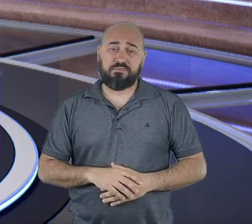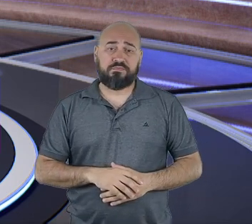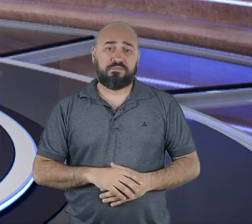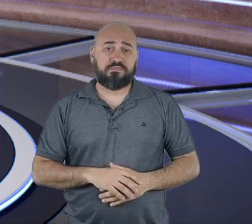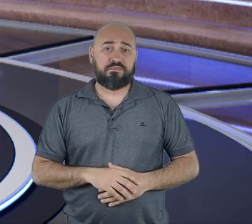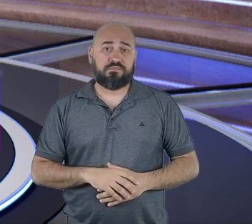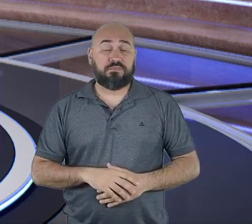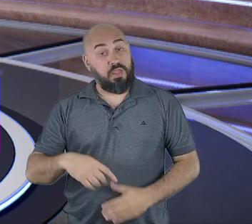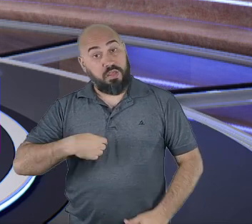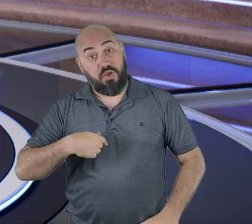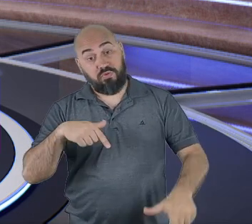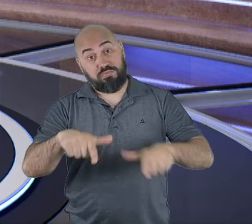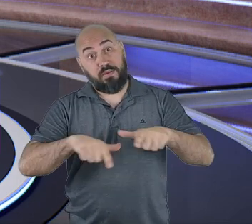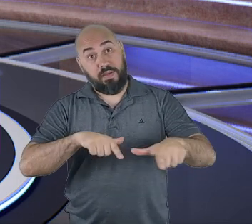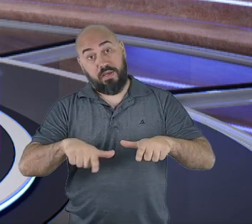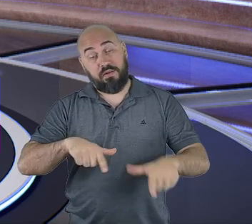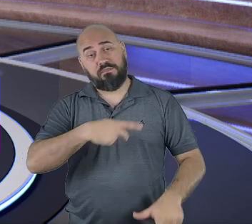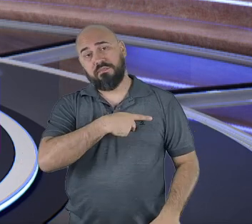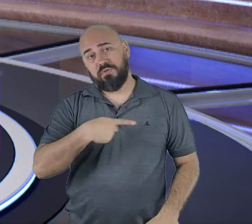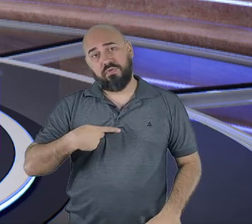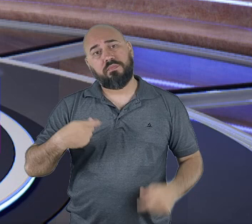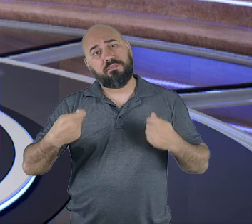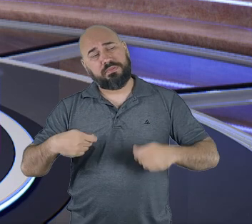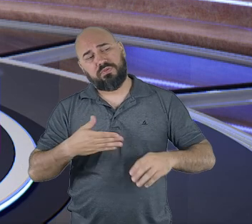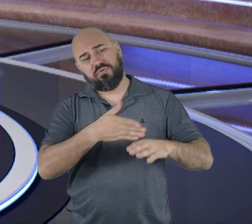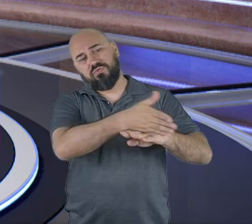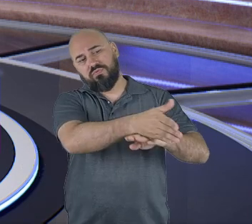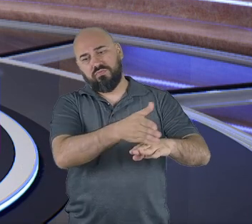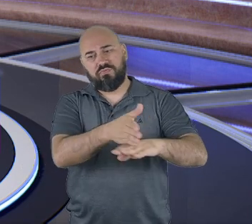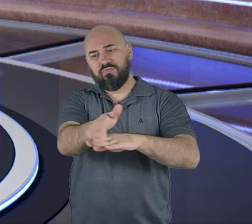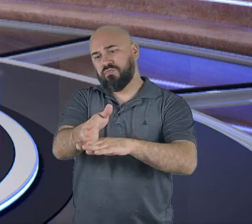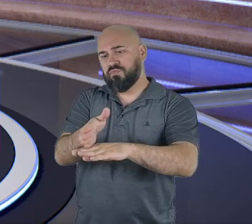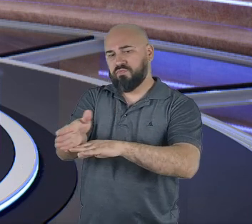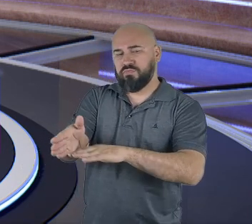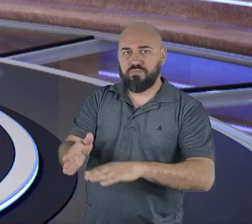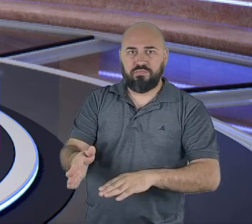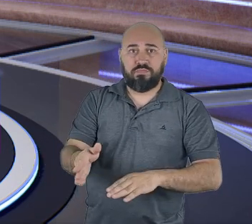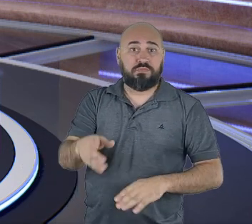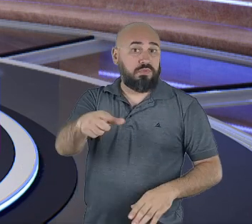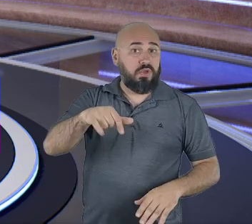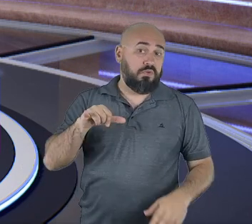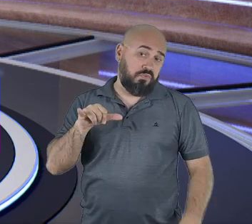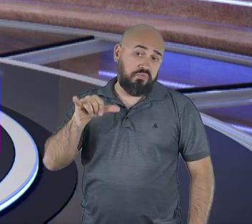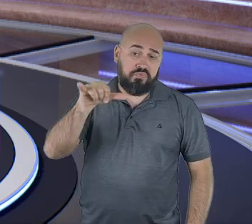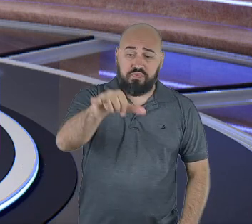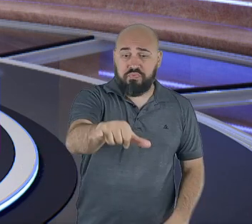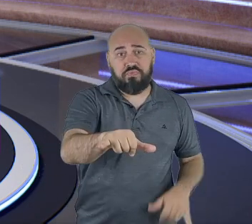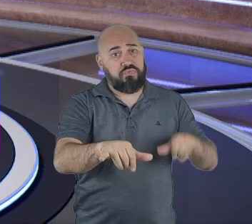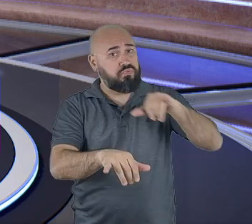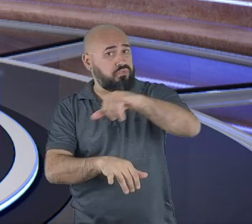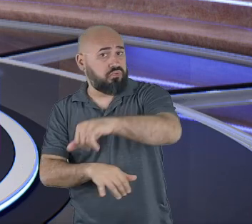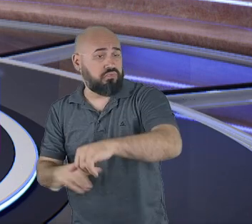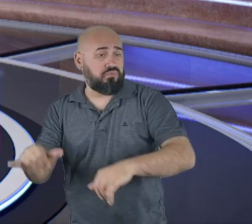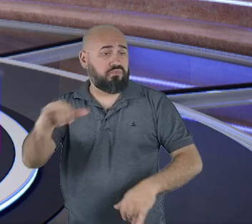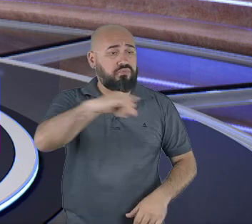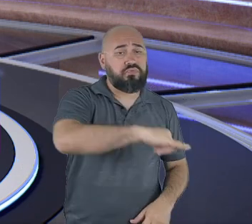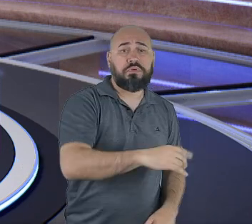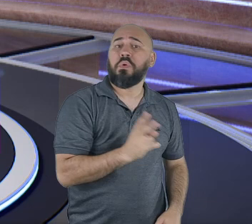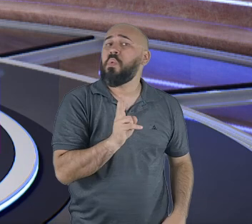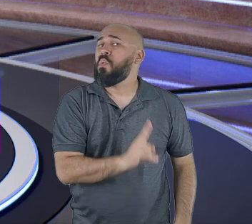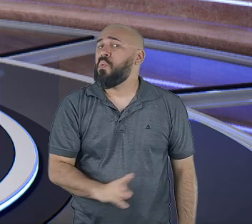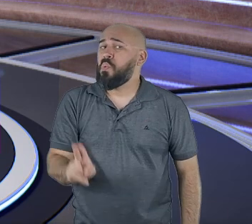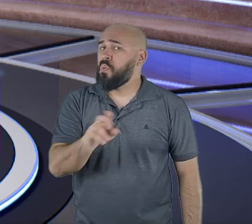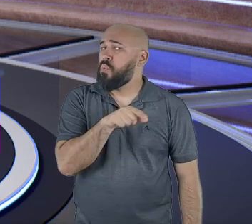de um lugar para outro. Voar é confiar. Eu preciso confiar no piloto, porque se eu me sentar no